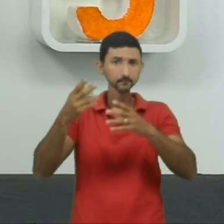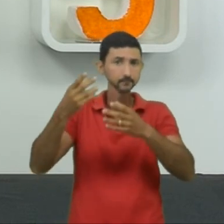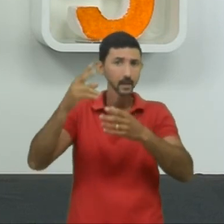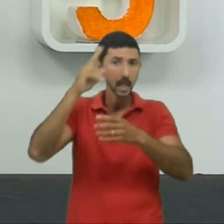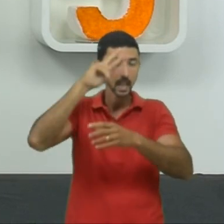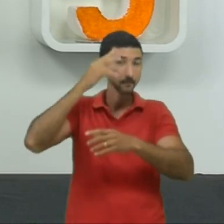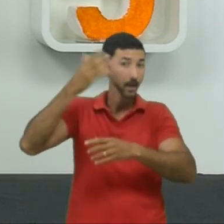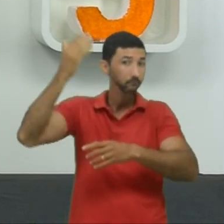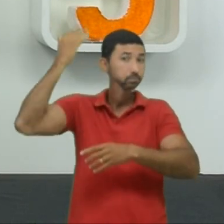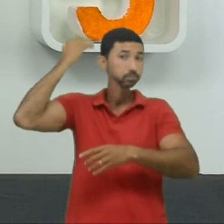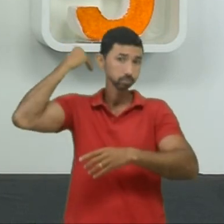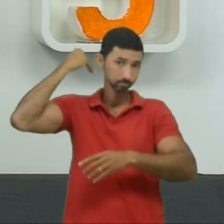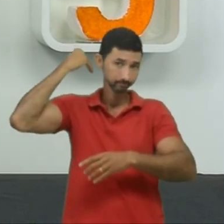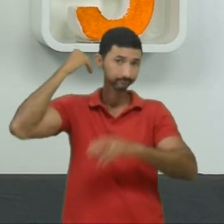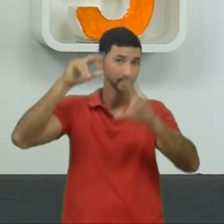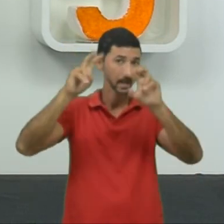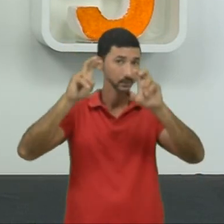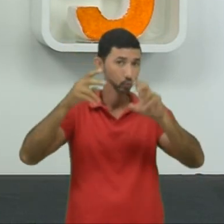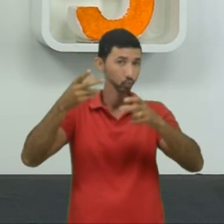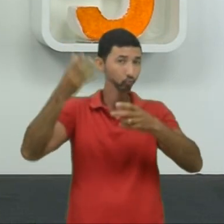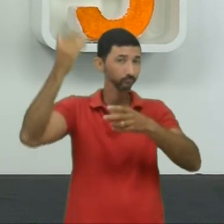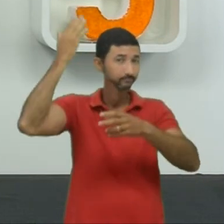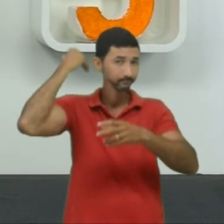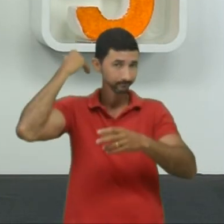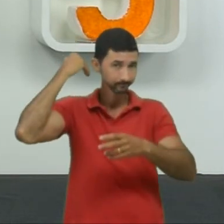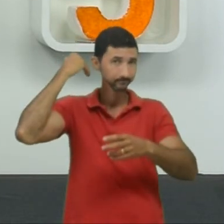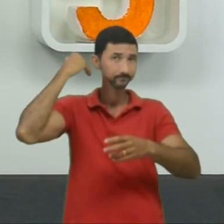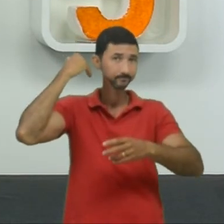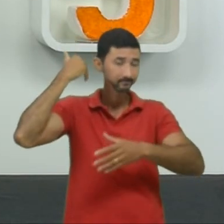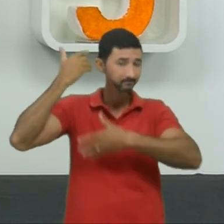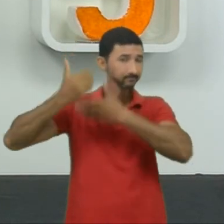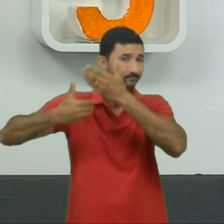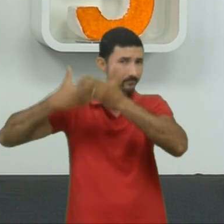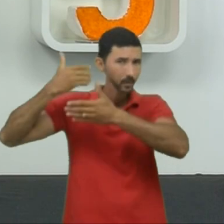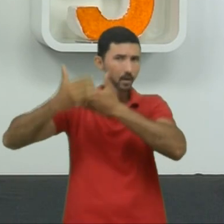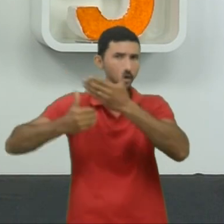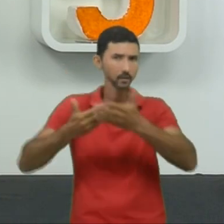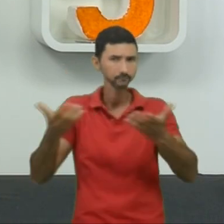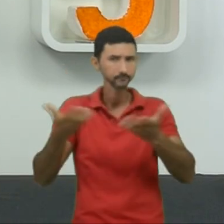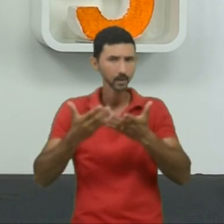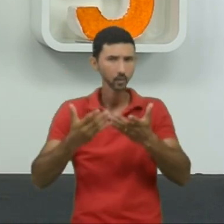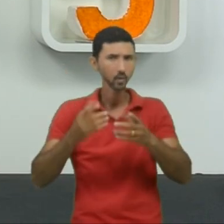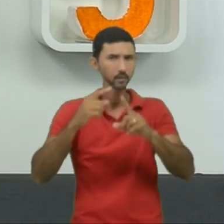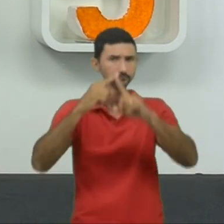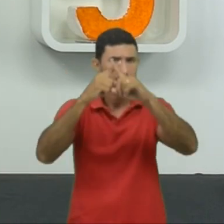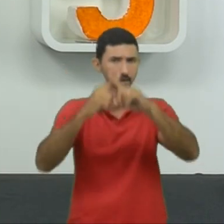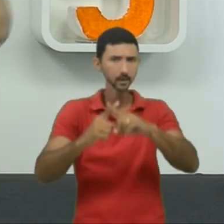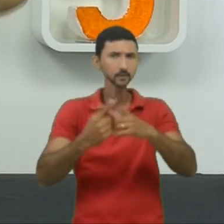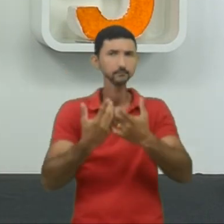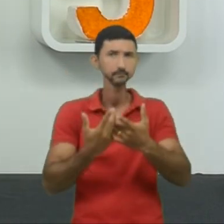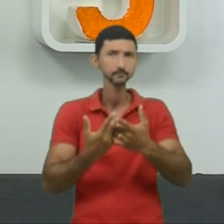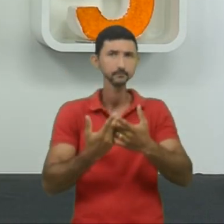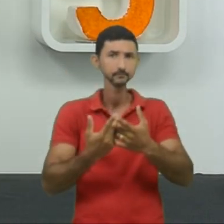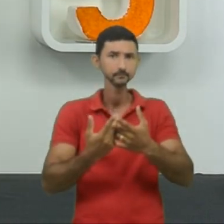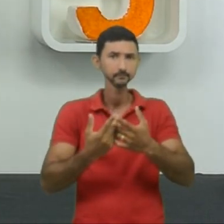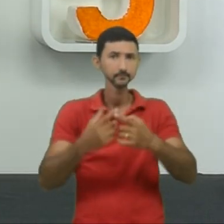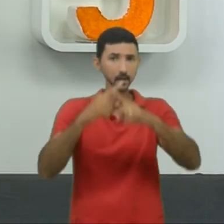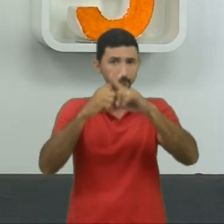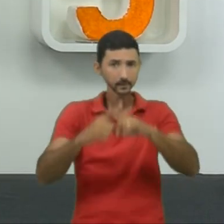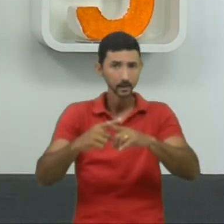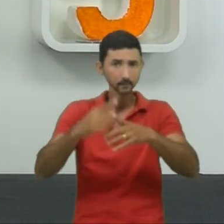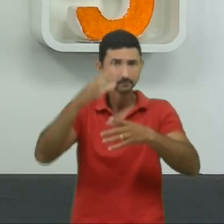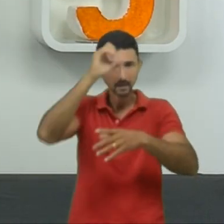gente já trabalhou em aulas passadas, como a gente trabalhou agora multiplicação. Multiplicação você aprendeu lá